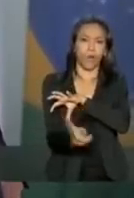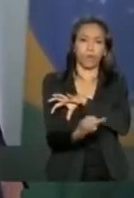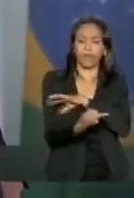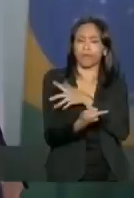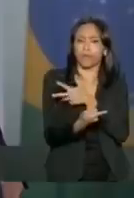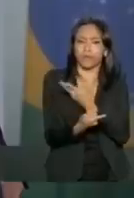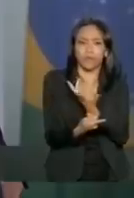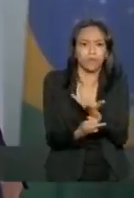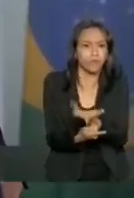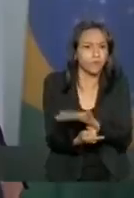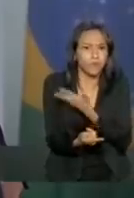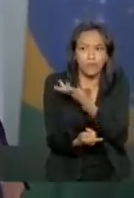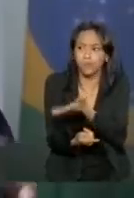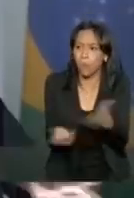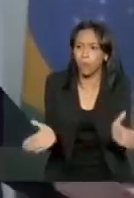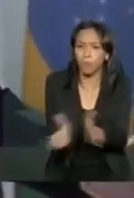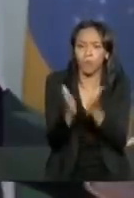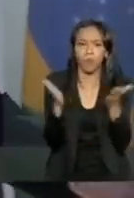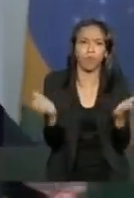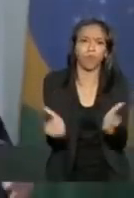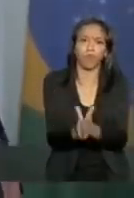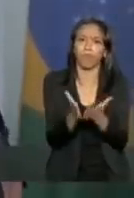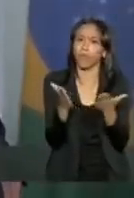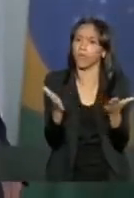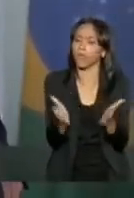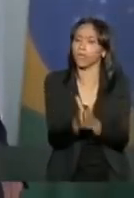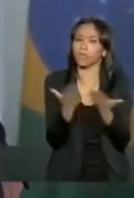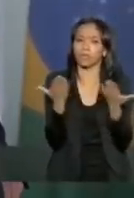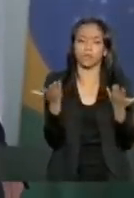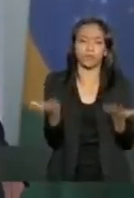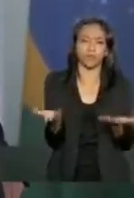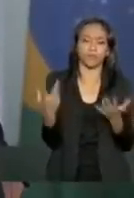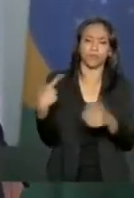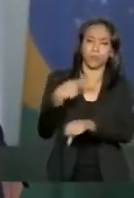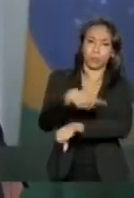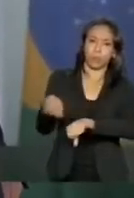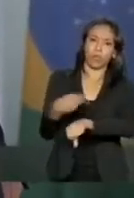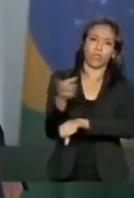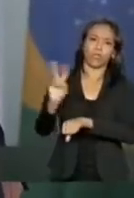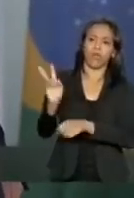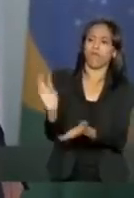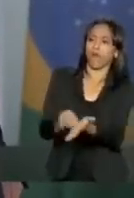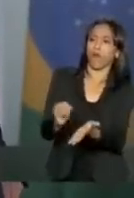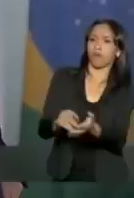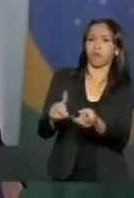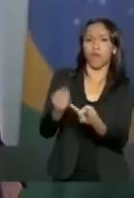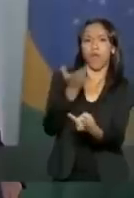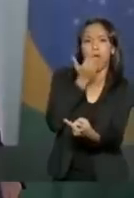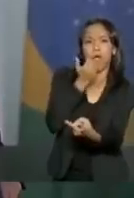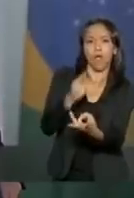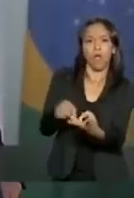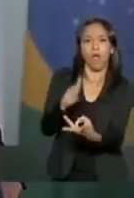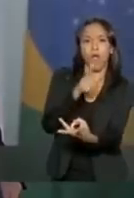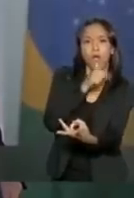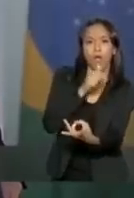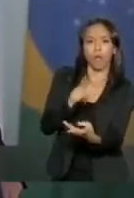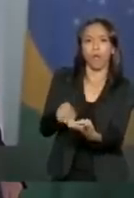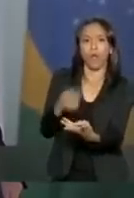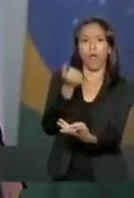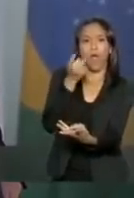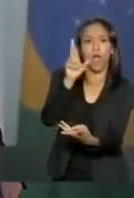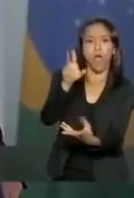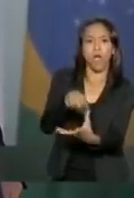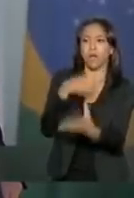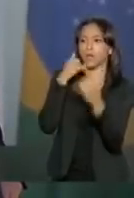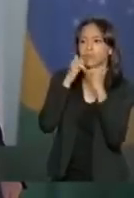é uma pobreza total, falta alimento, água, ar-condicionado,